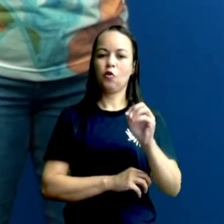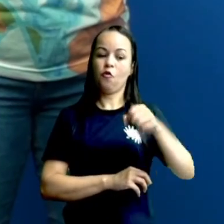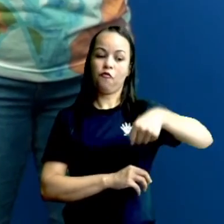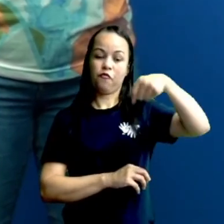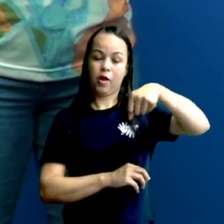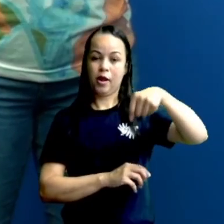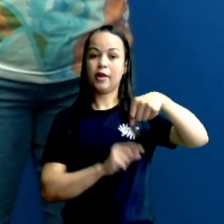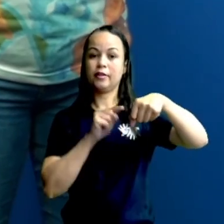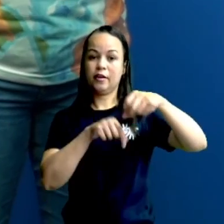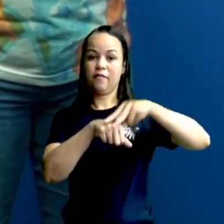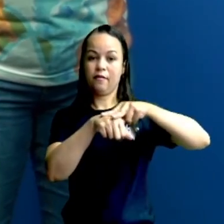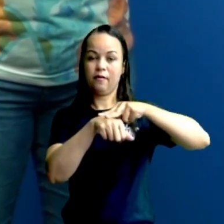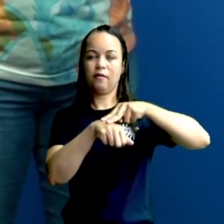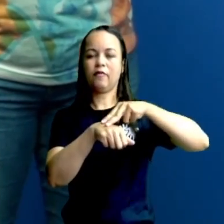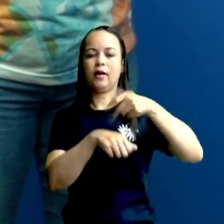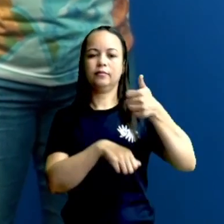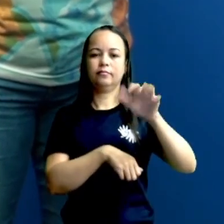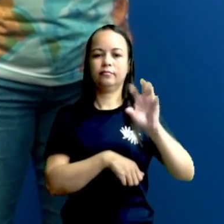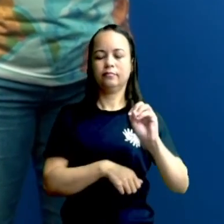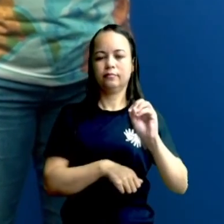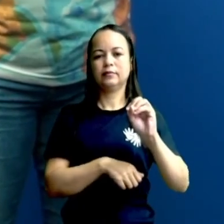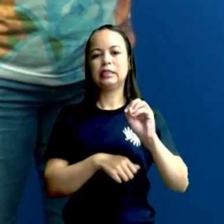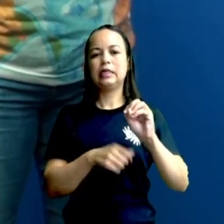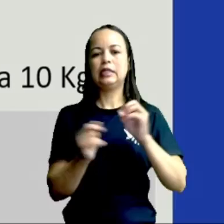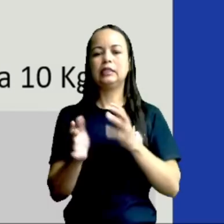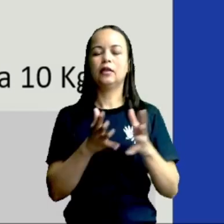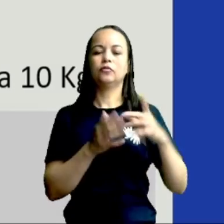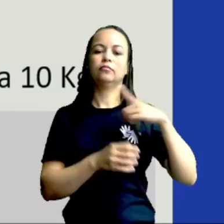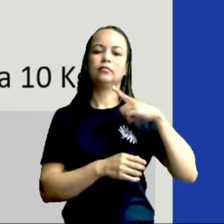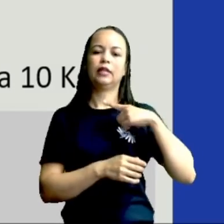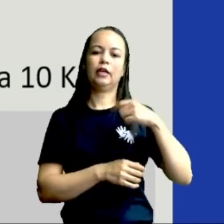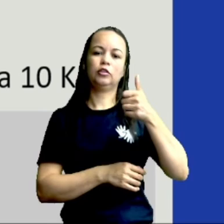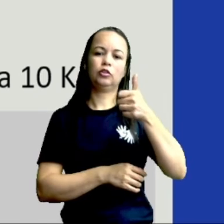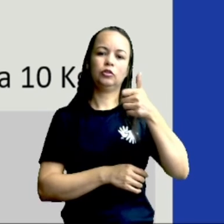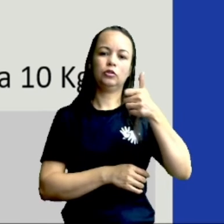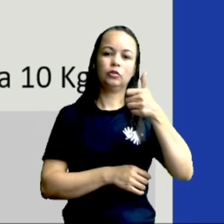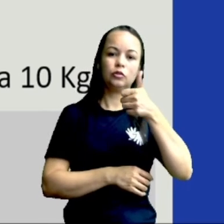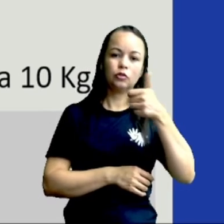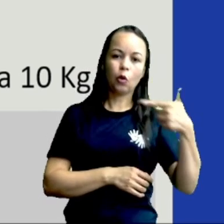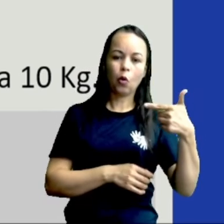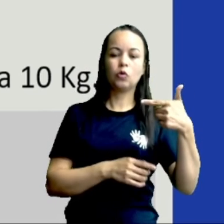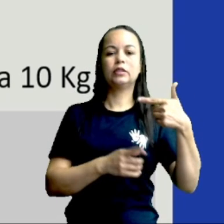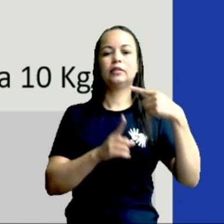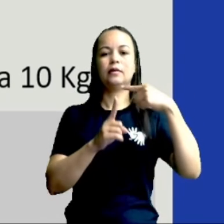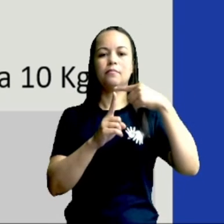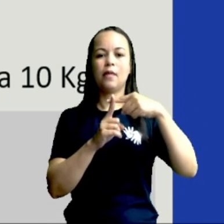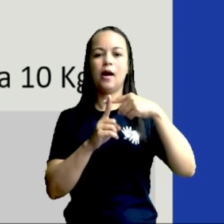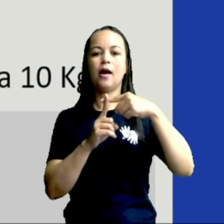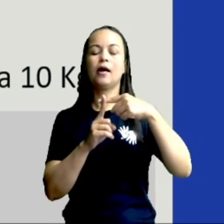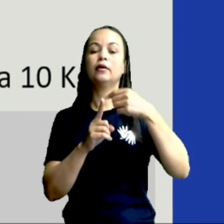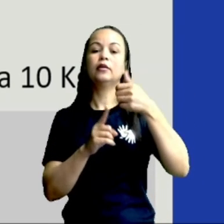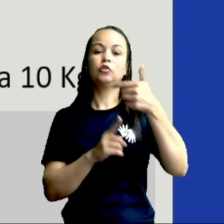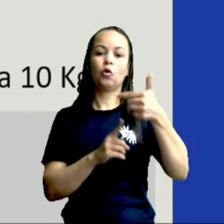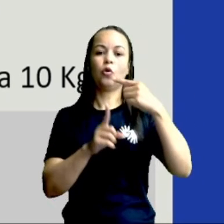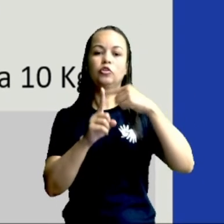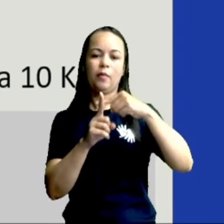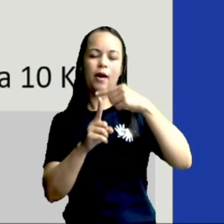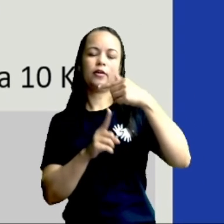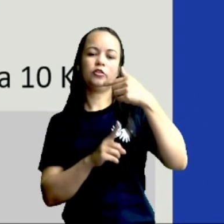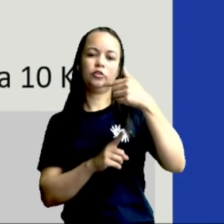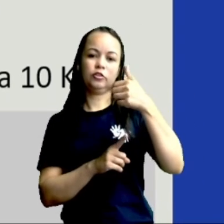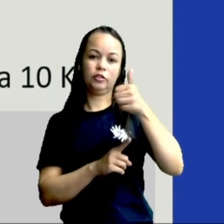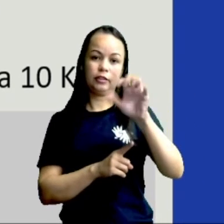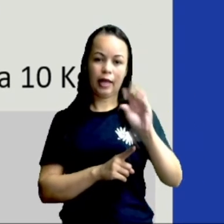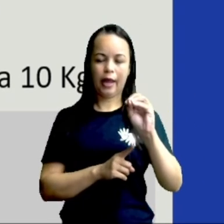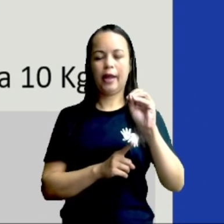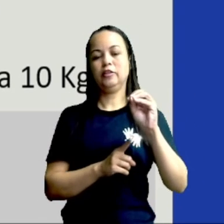10, ok? Então, aí quanto é que a gente tem? 2 mais 10 igual a 12. Descobrimos que a caixa verde